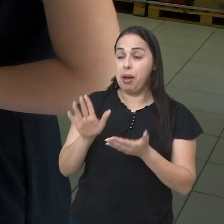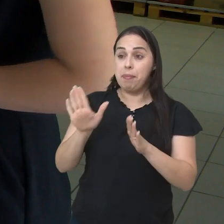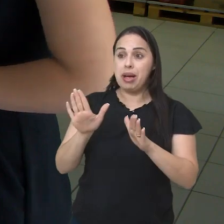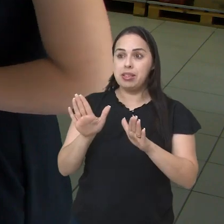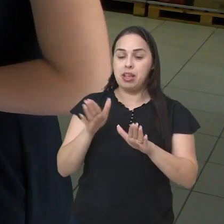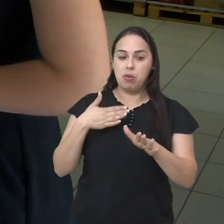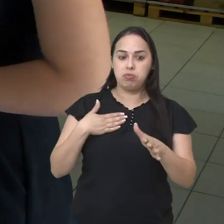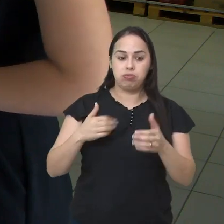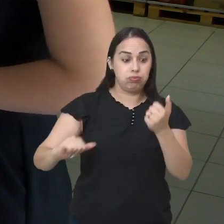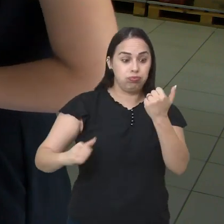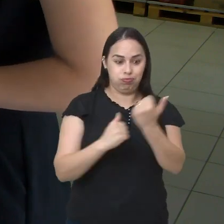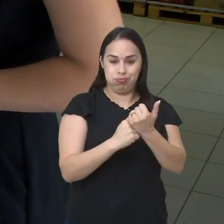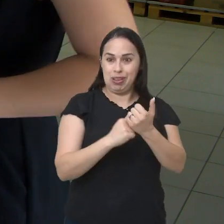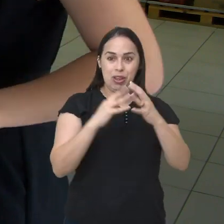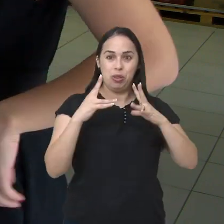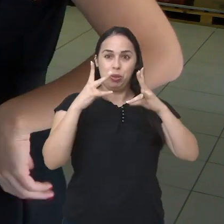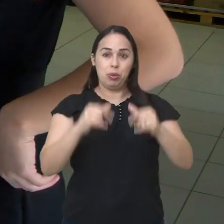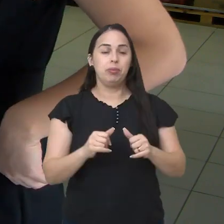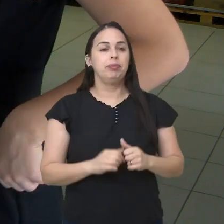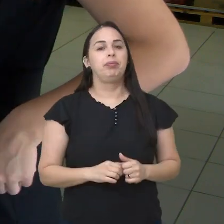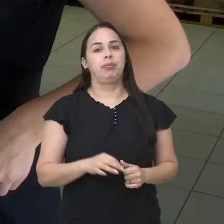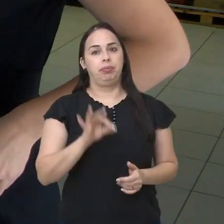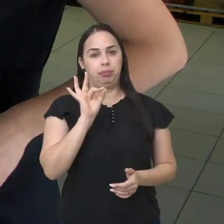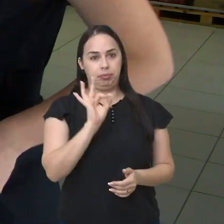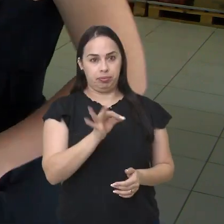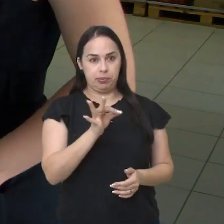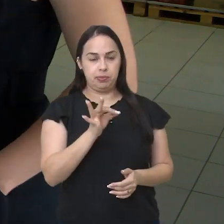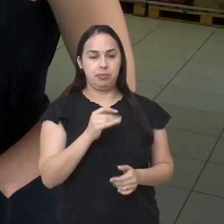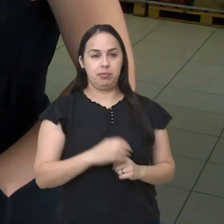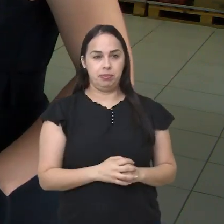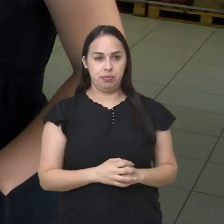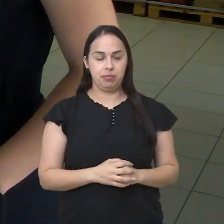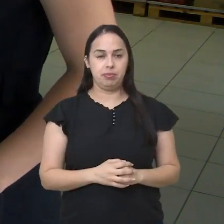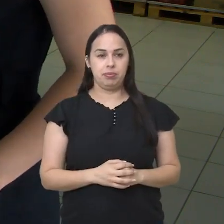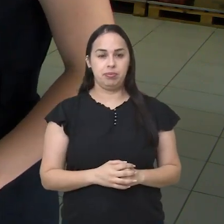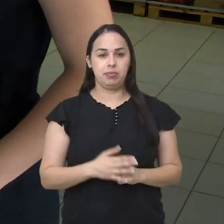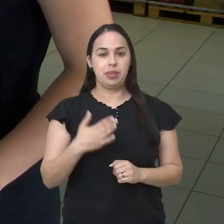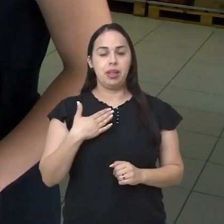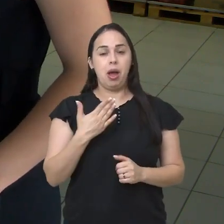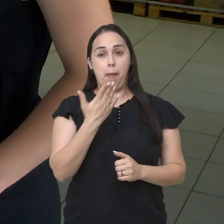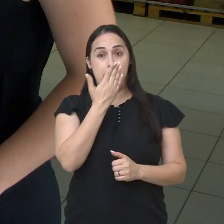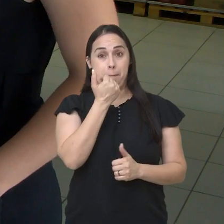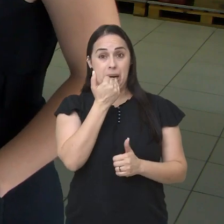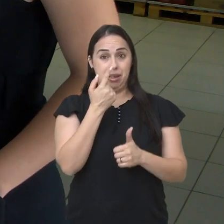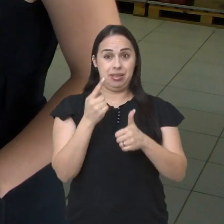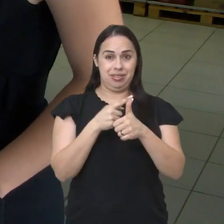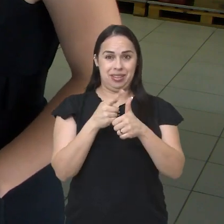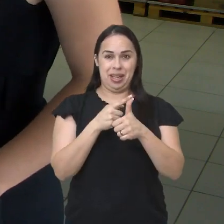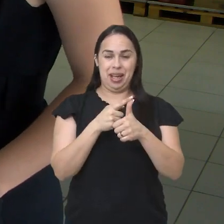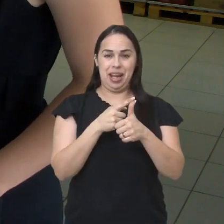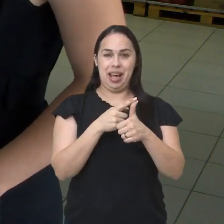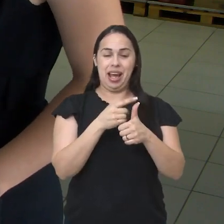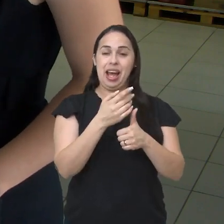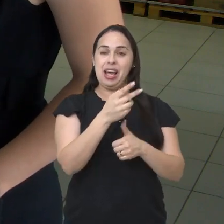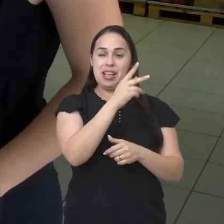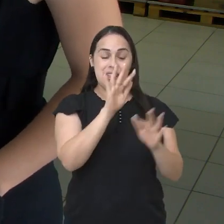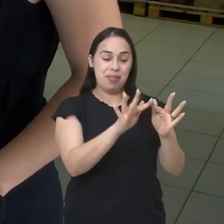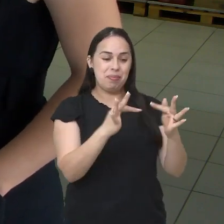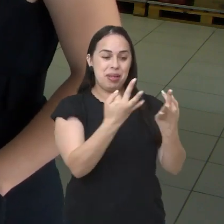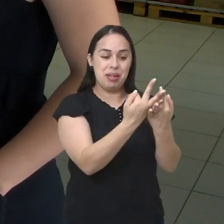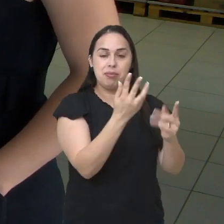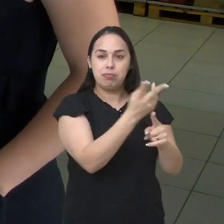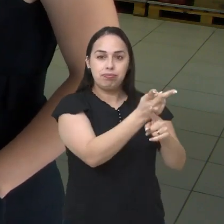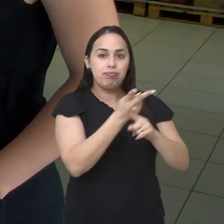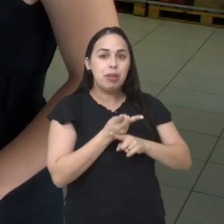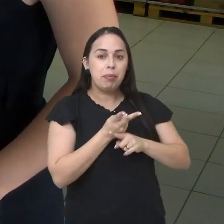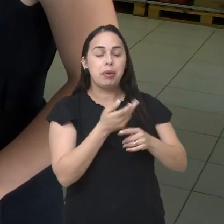mesmo. Isso. Na verdade, o alimento é o primeiro atrativo que as famílias nos procuram por